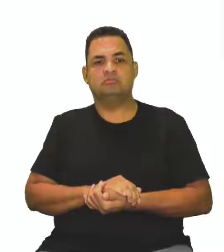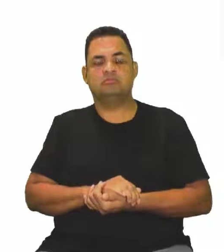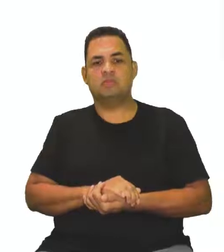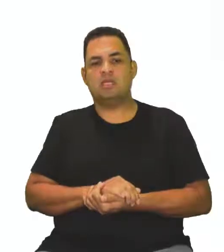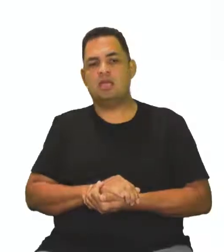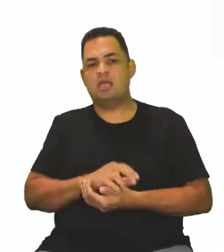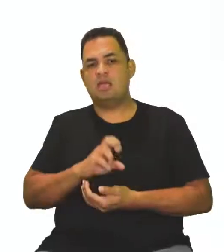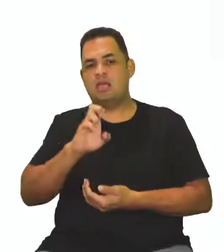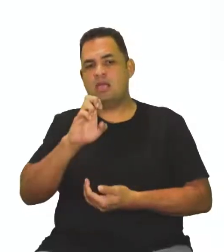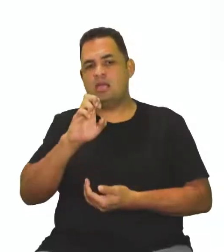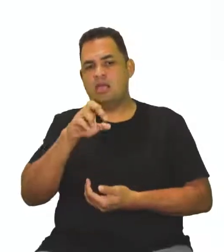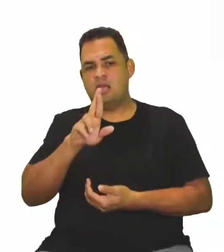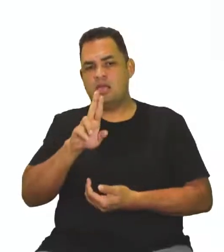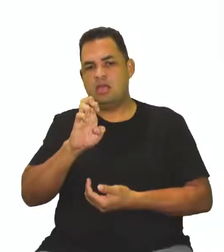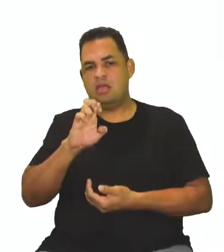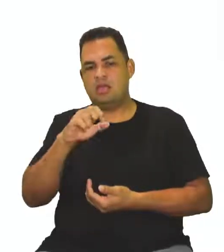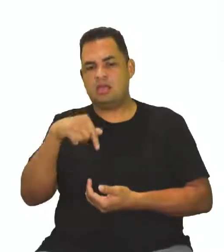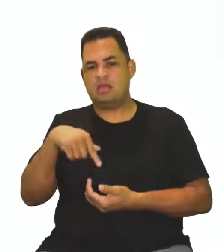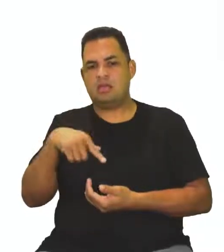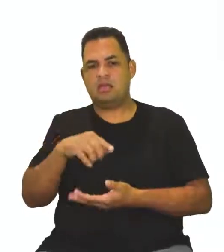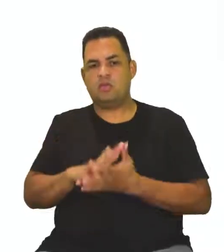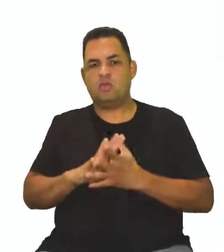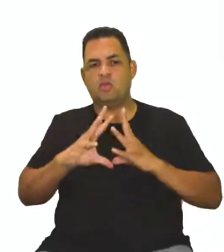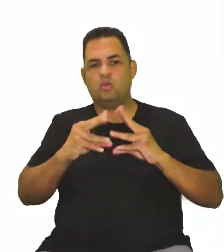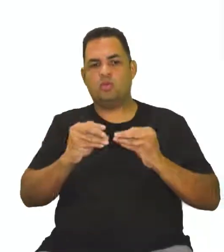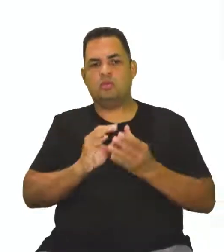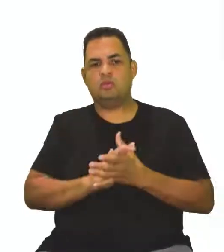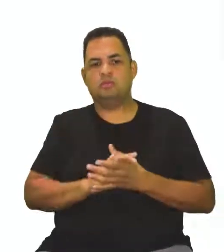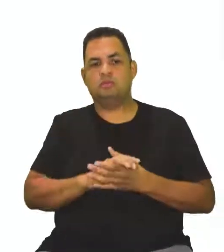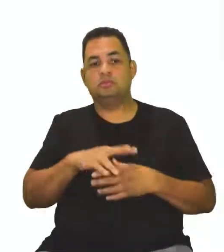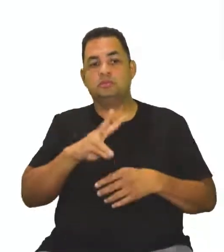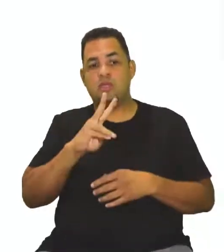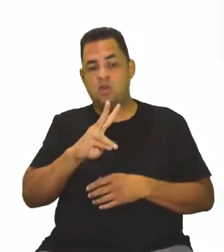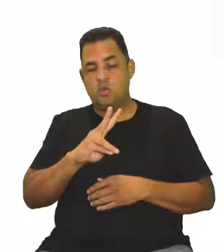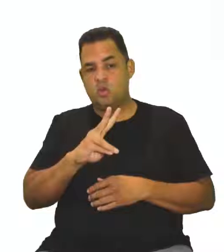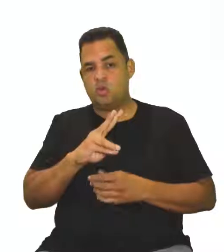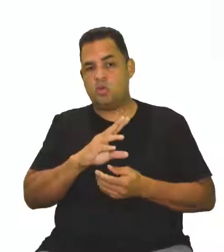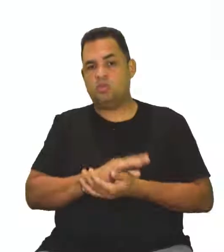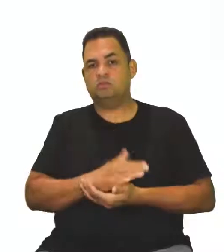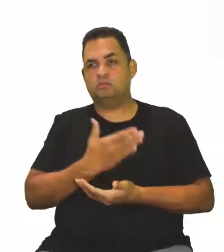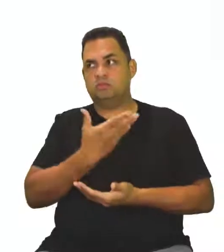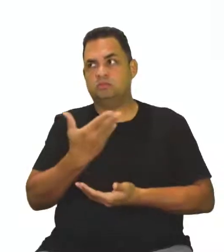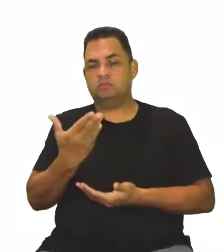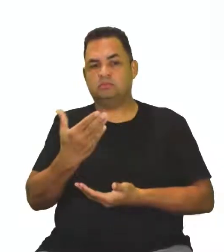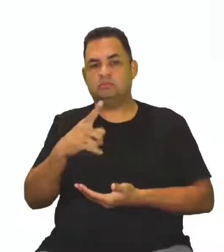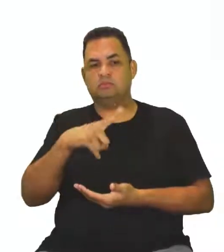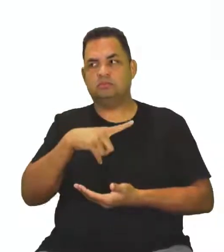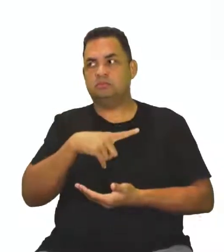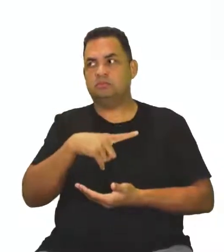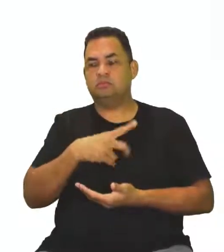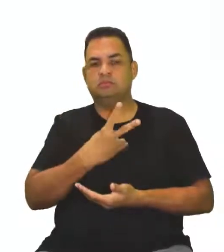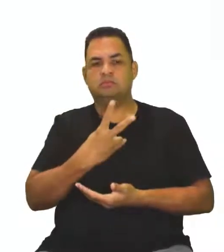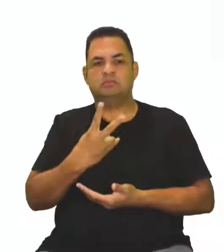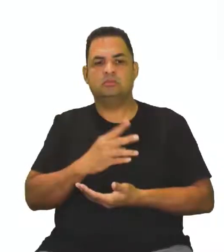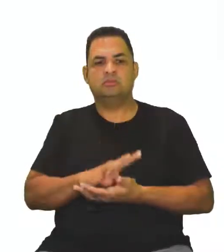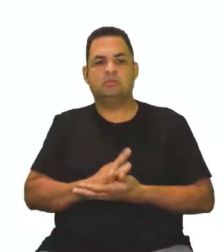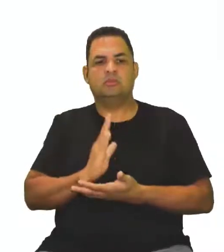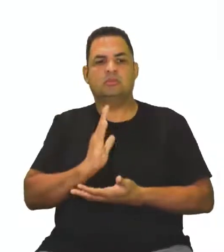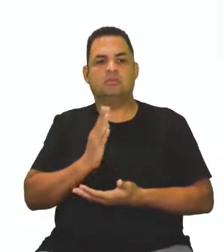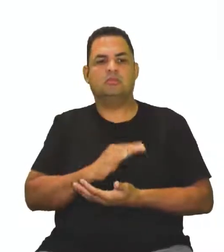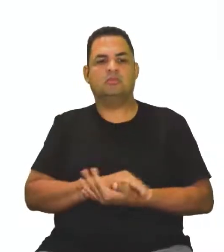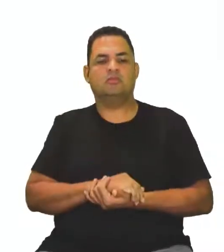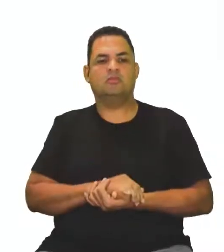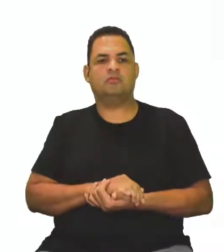do circuito e eu também vou precisar de quem? Da nossa tensão. Nós temos esses dois? Temos, pessoal, nós calculamos aqui,